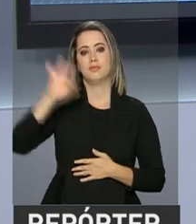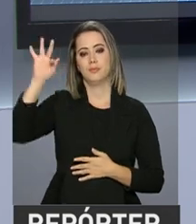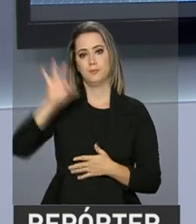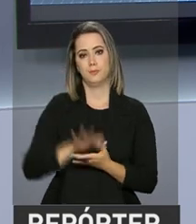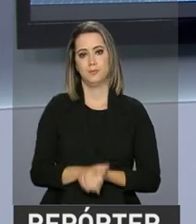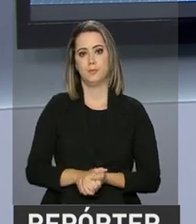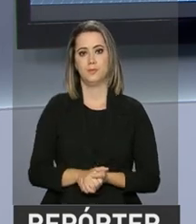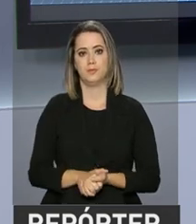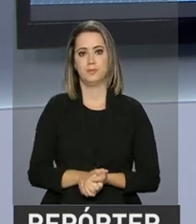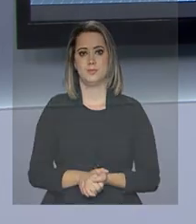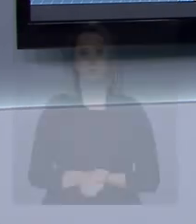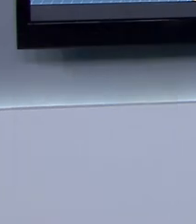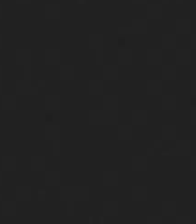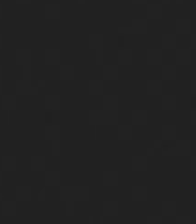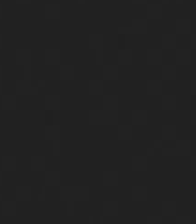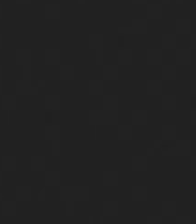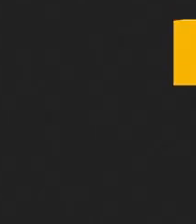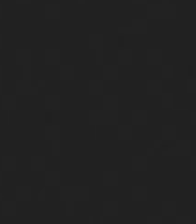Governo Federal.